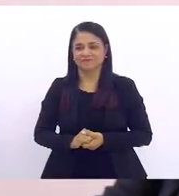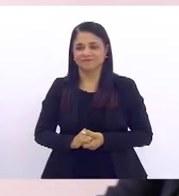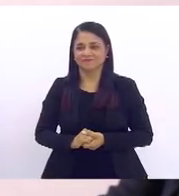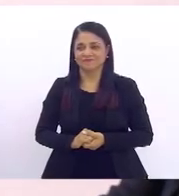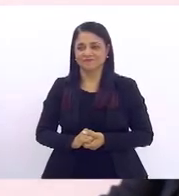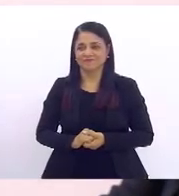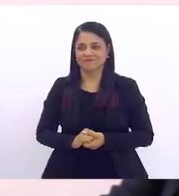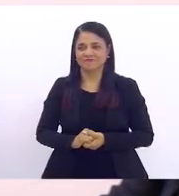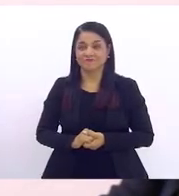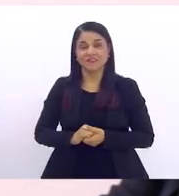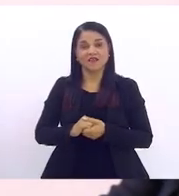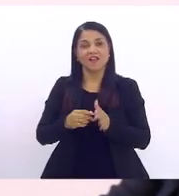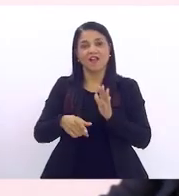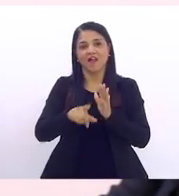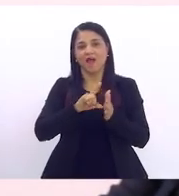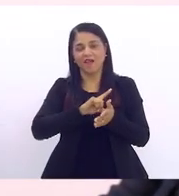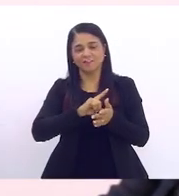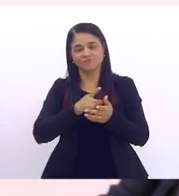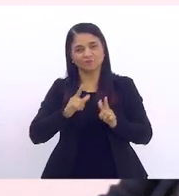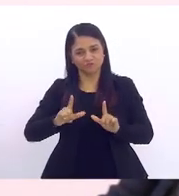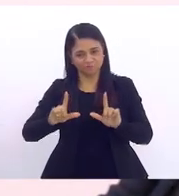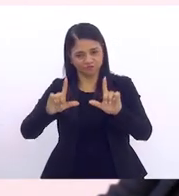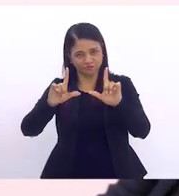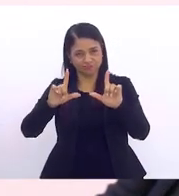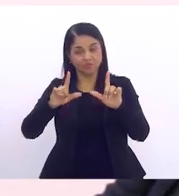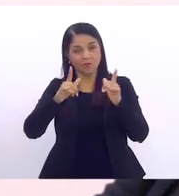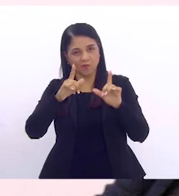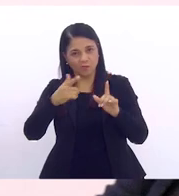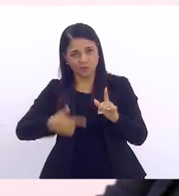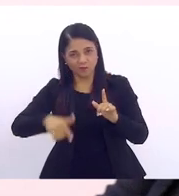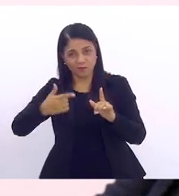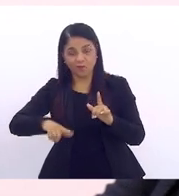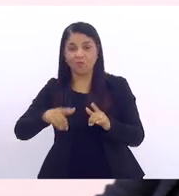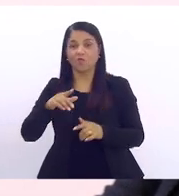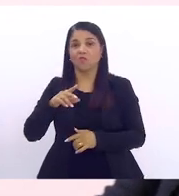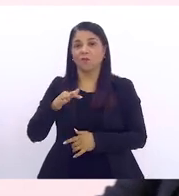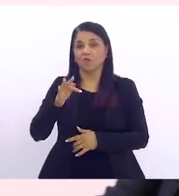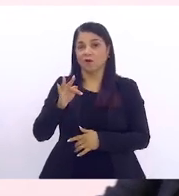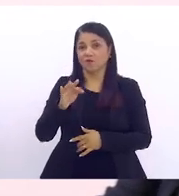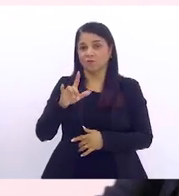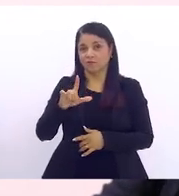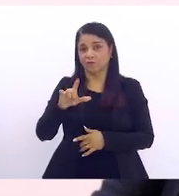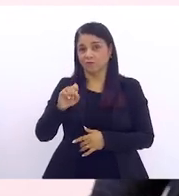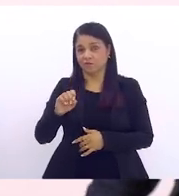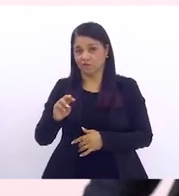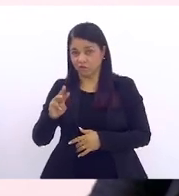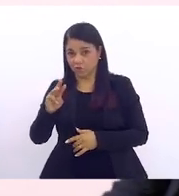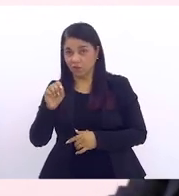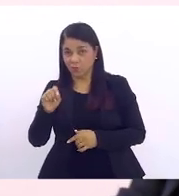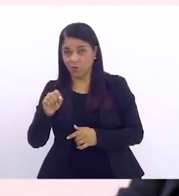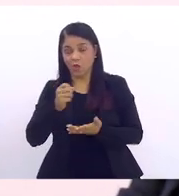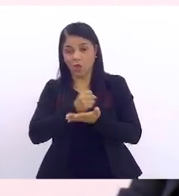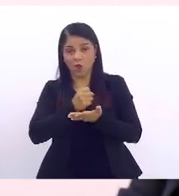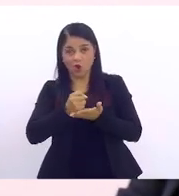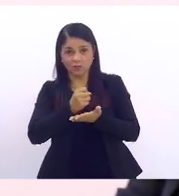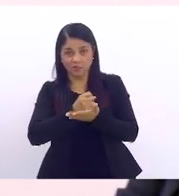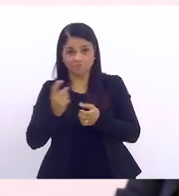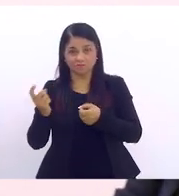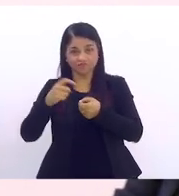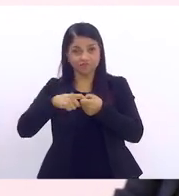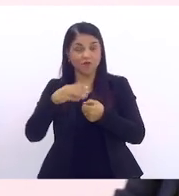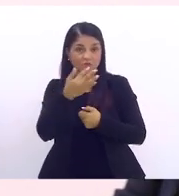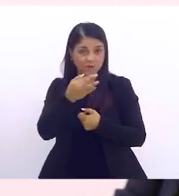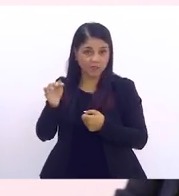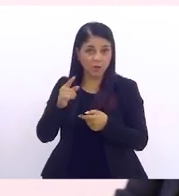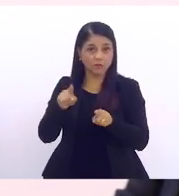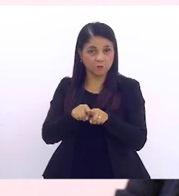antes de de prosseguir paraos próximos slides eu queria compartilhar com vocês que o free Flow ele já é uma definição em vários contratos de concessão não só Fed federais